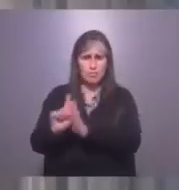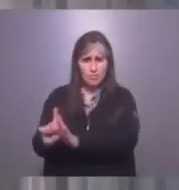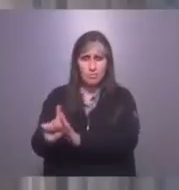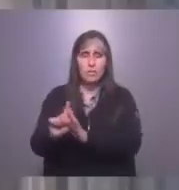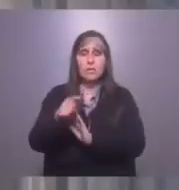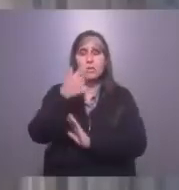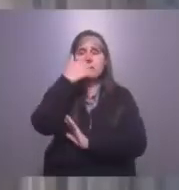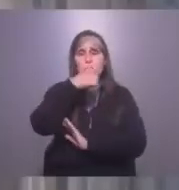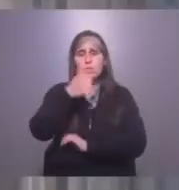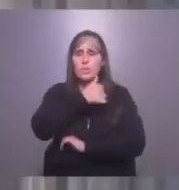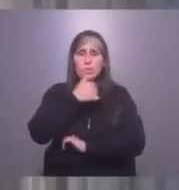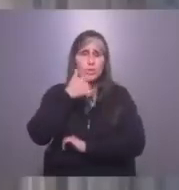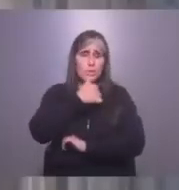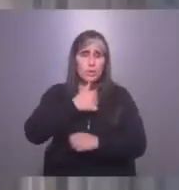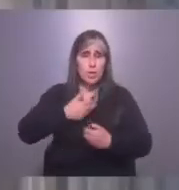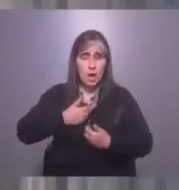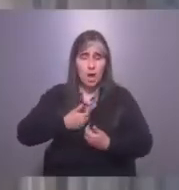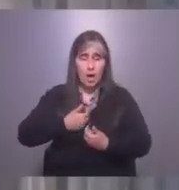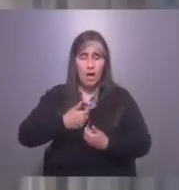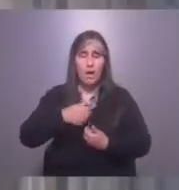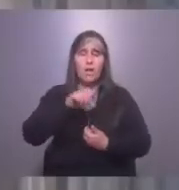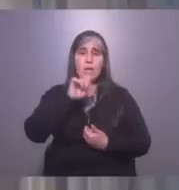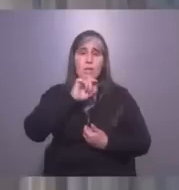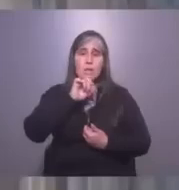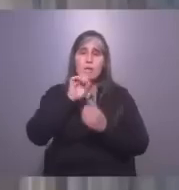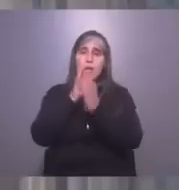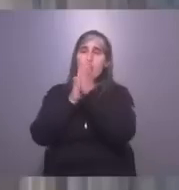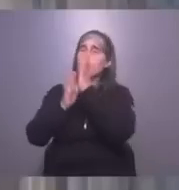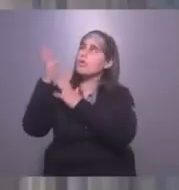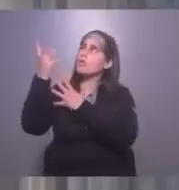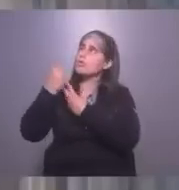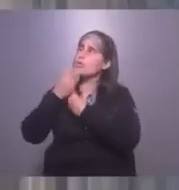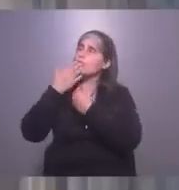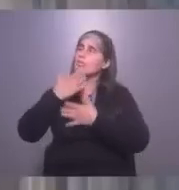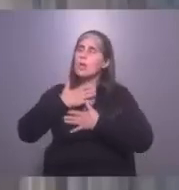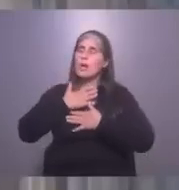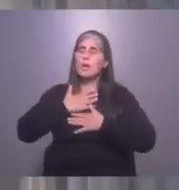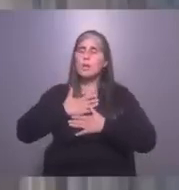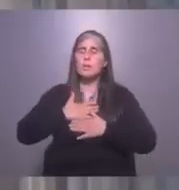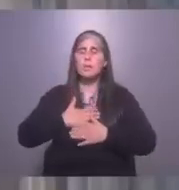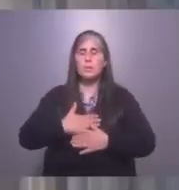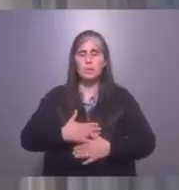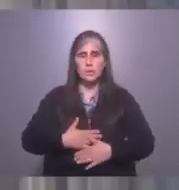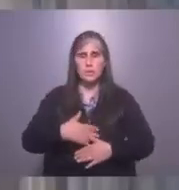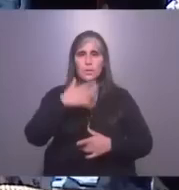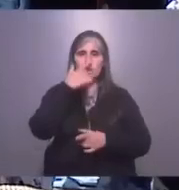sofrem, para que encontrem alívio junto de Deus e dos homens,